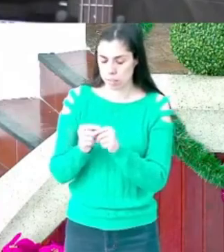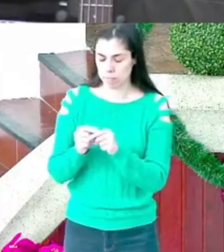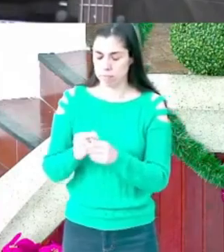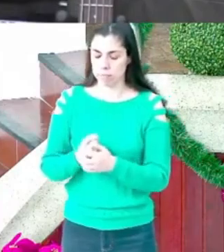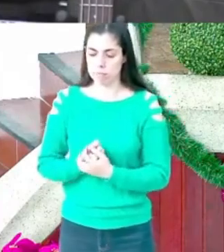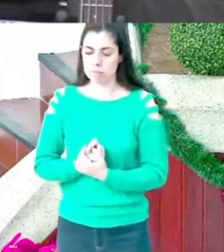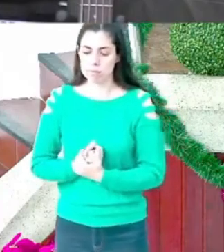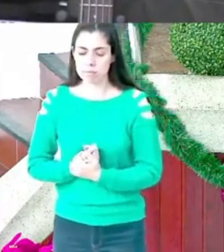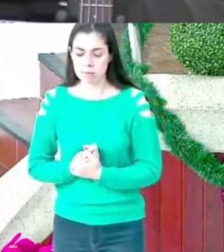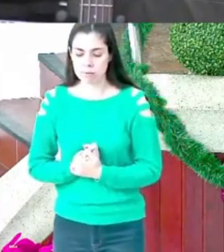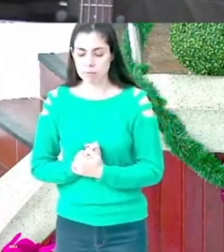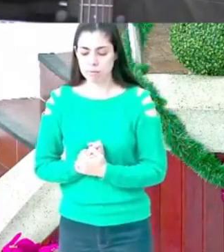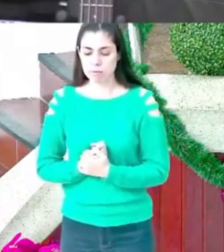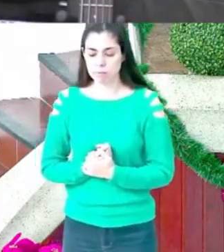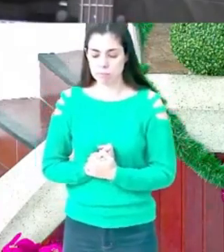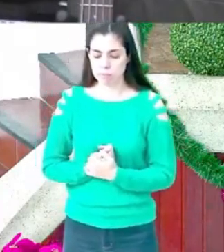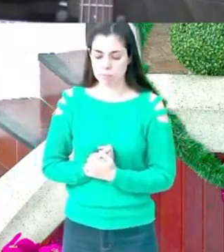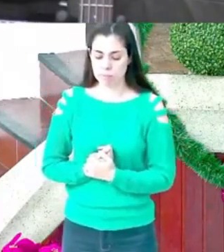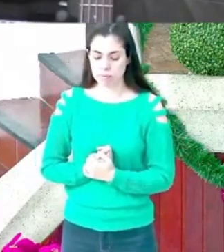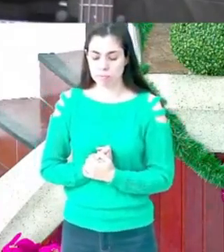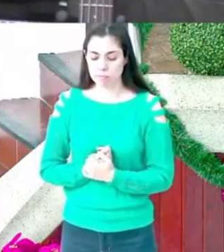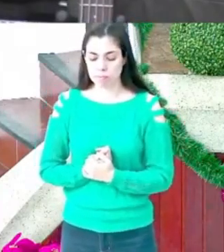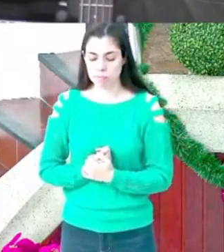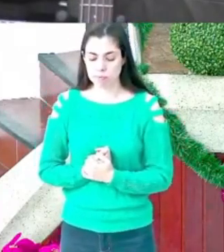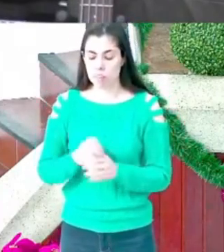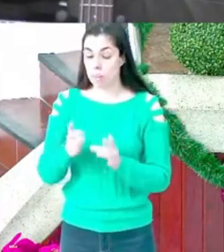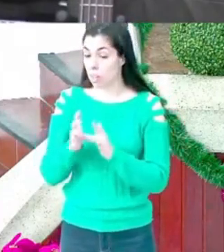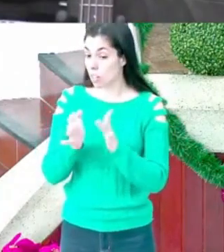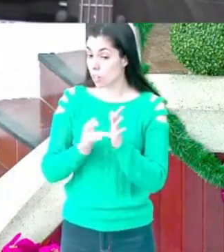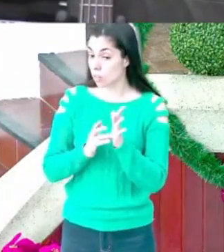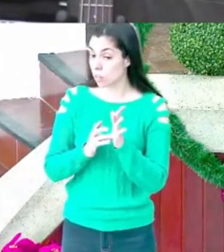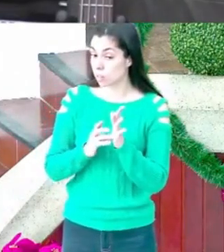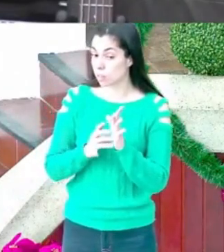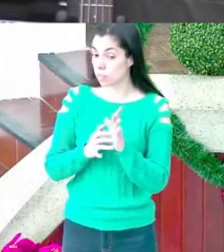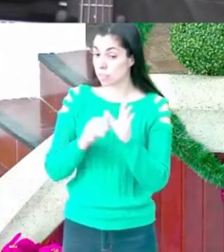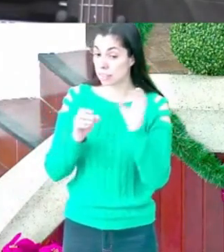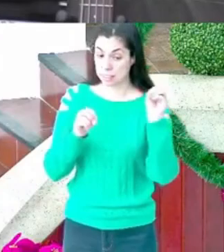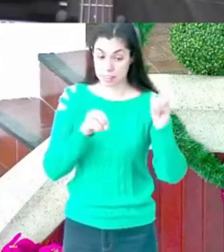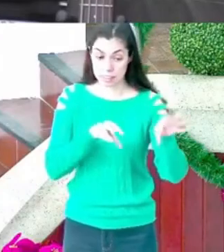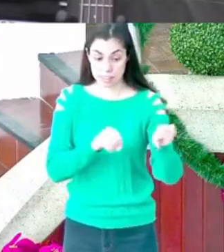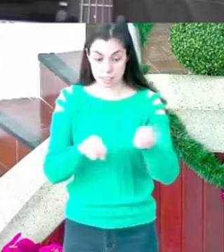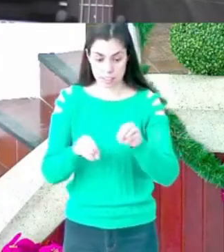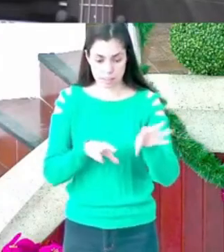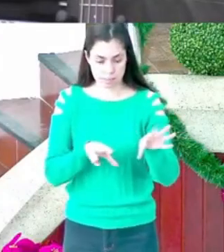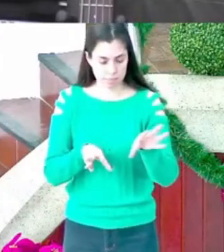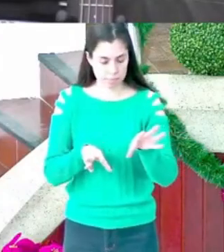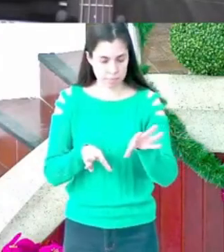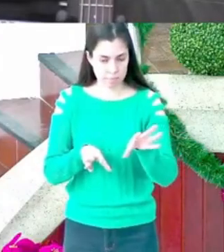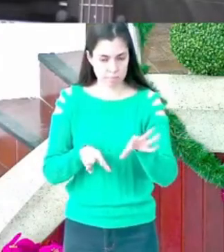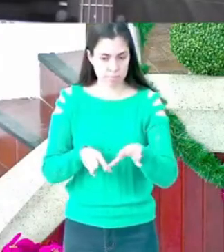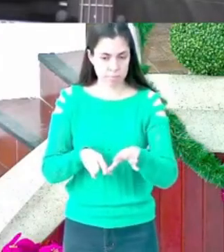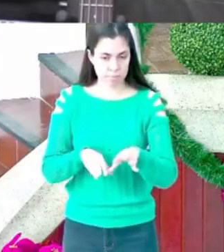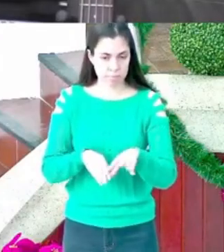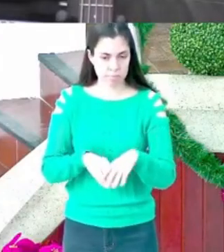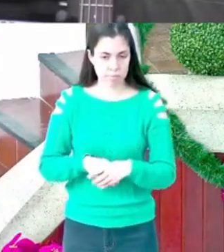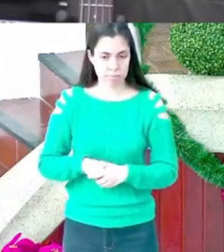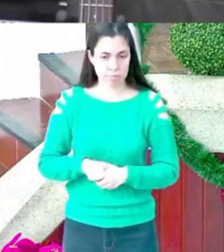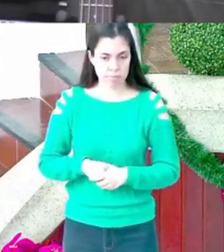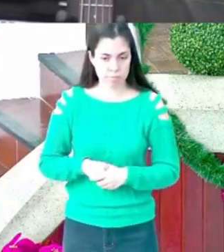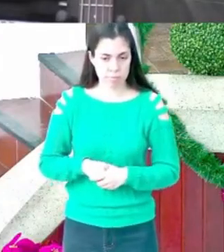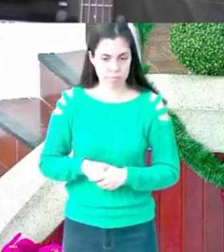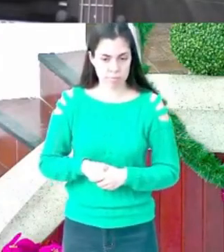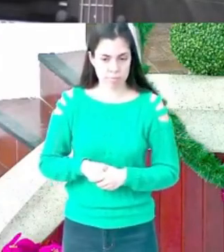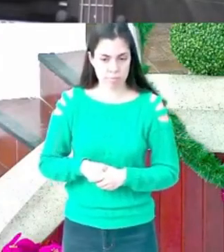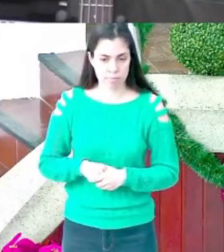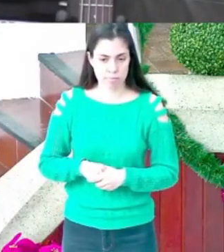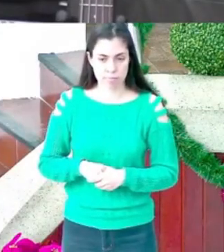disse: guardai-vos de exercer a vossa justiça diante dos homens, a fim de serdes vistos por